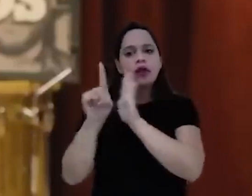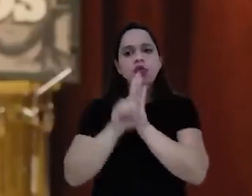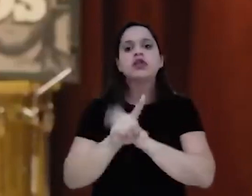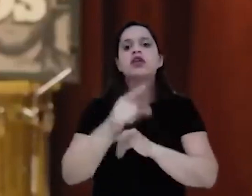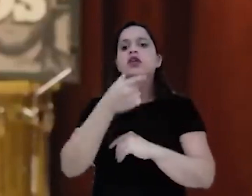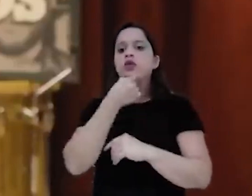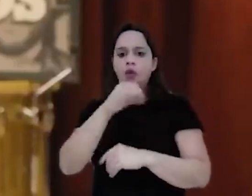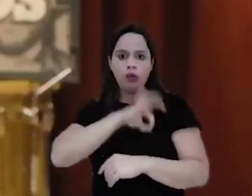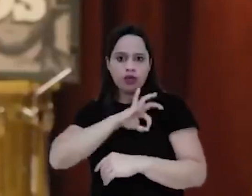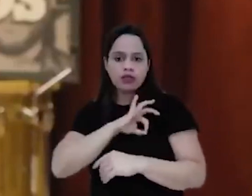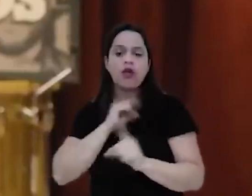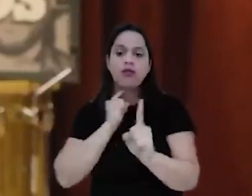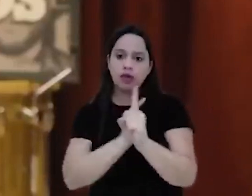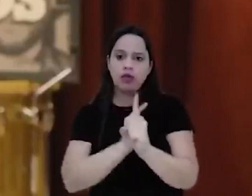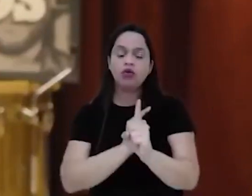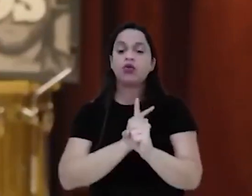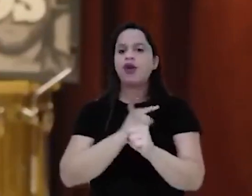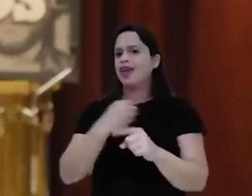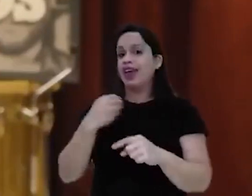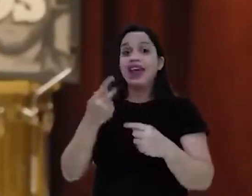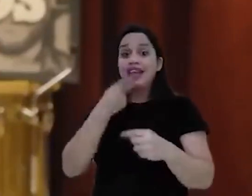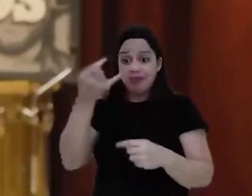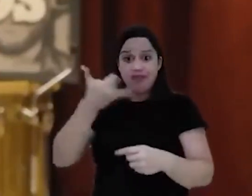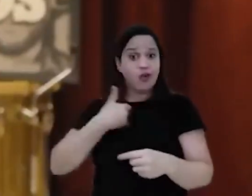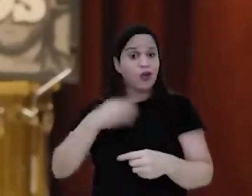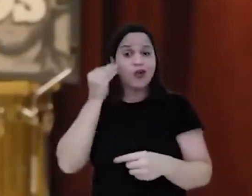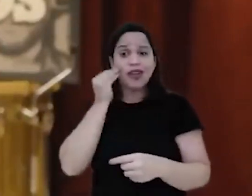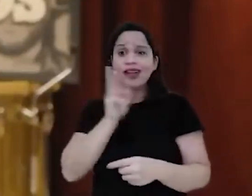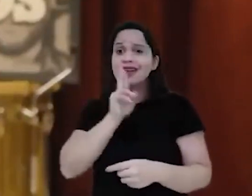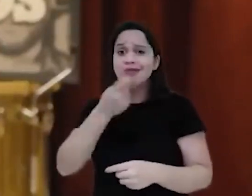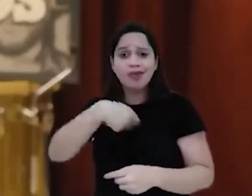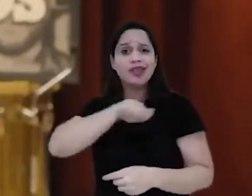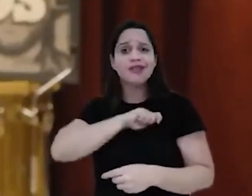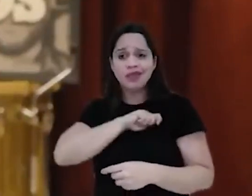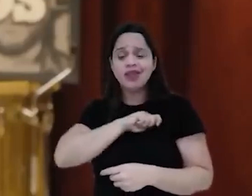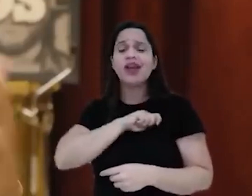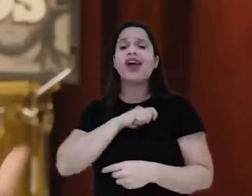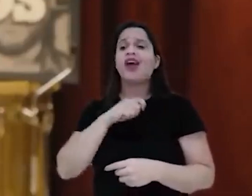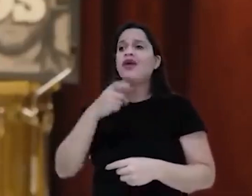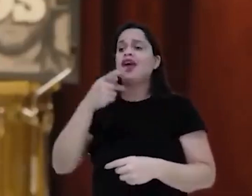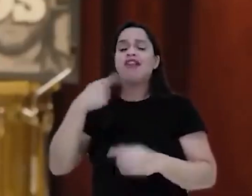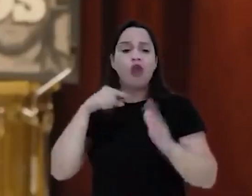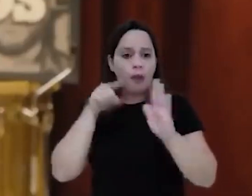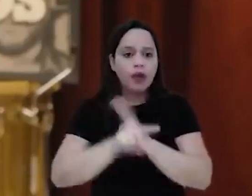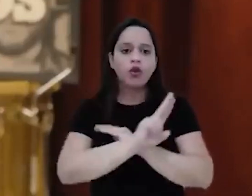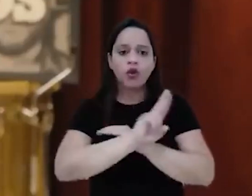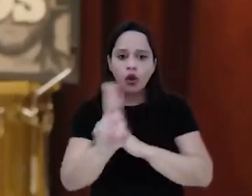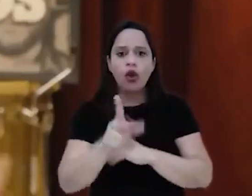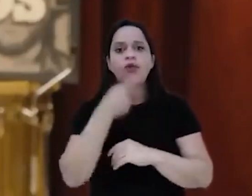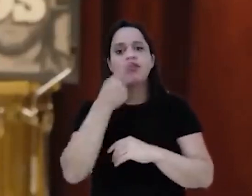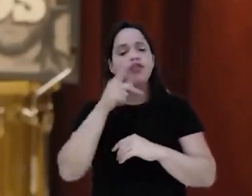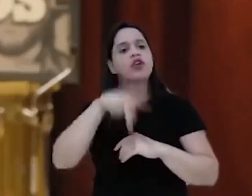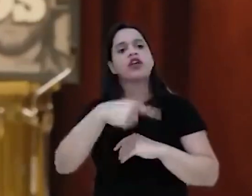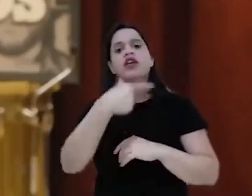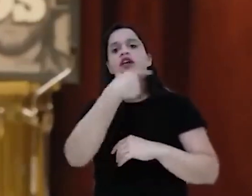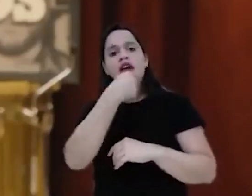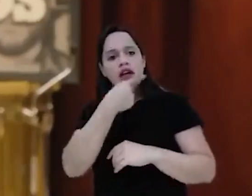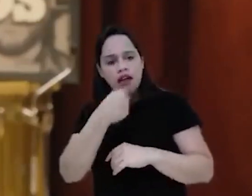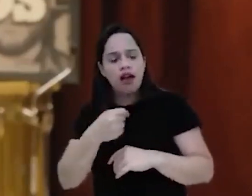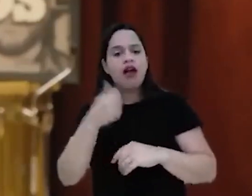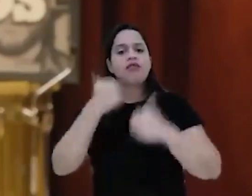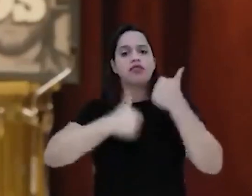sargento ele foi me falando cara tu tentou até me responder espanhol ele falava tipo eu perguntei seu nome Fala o teu nome falou que tu era o